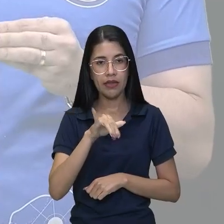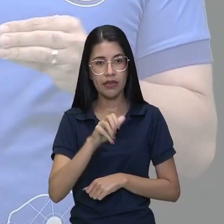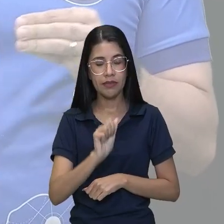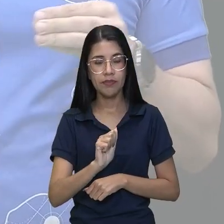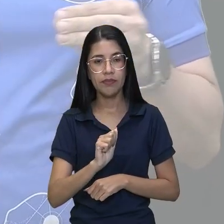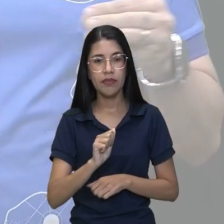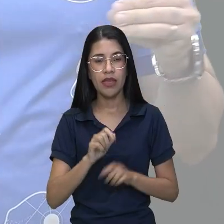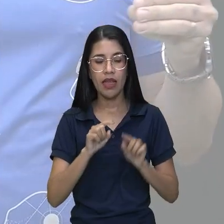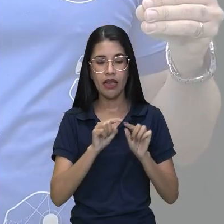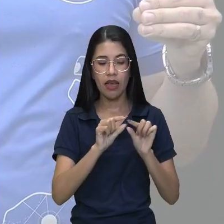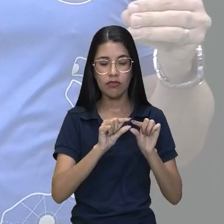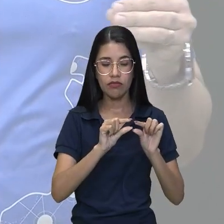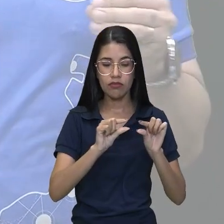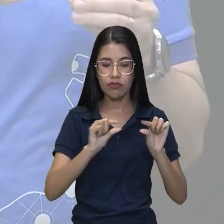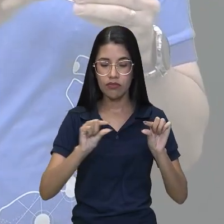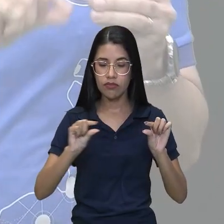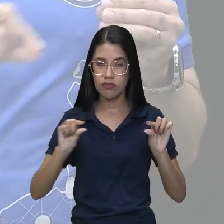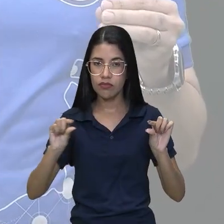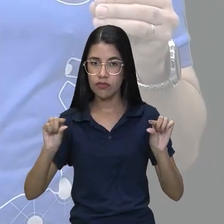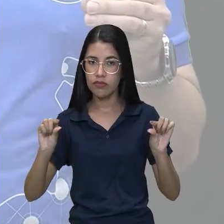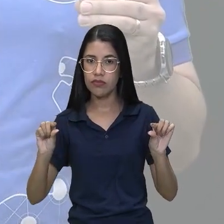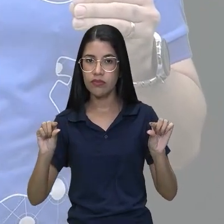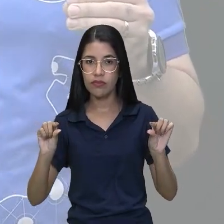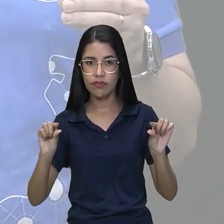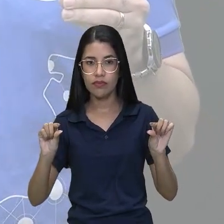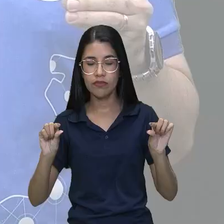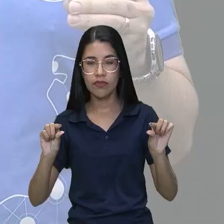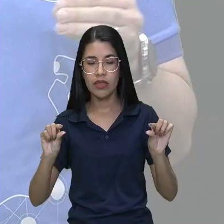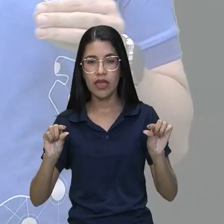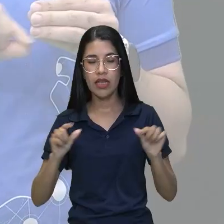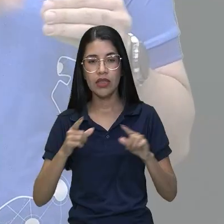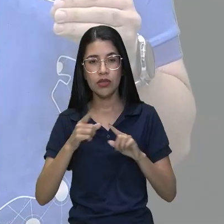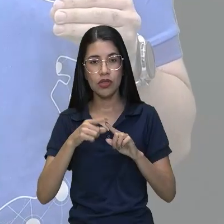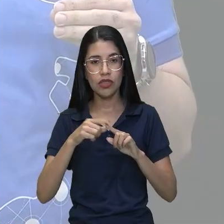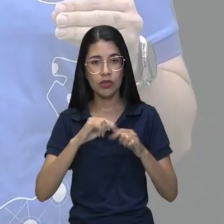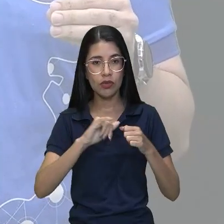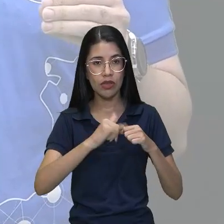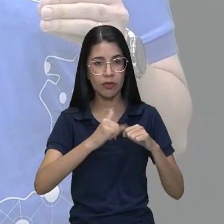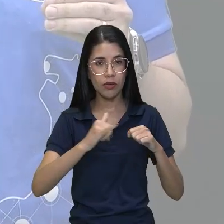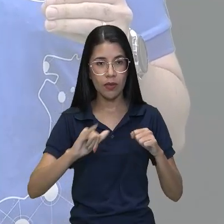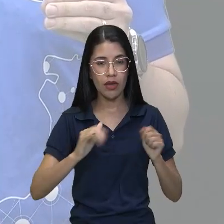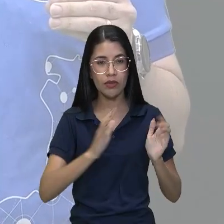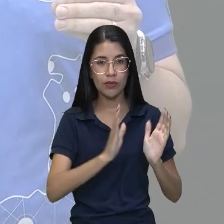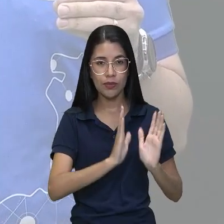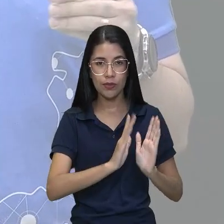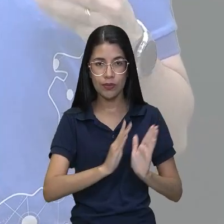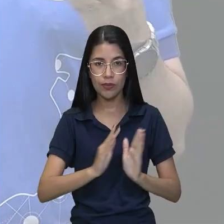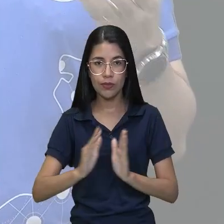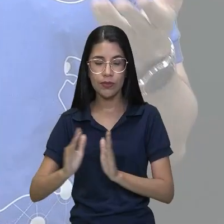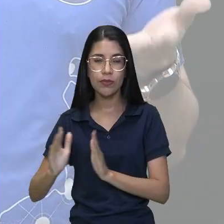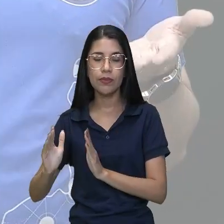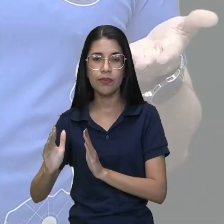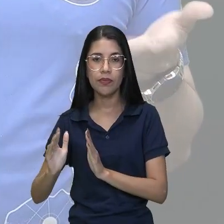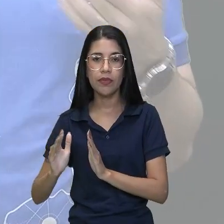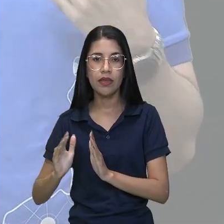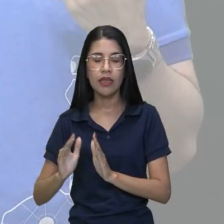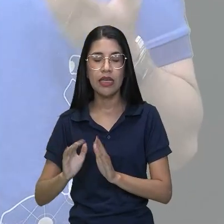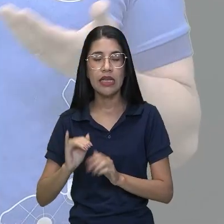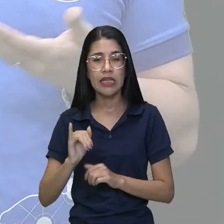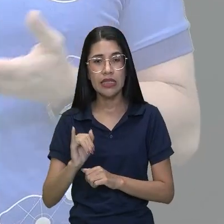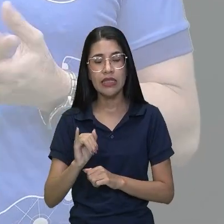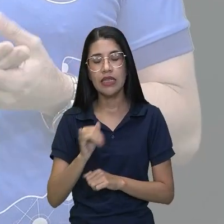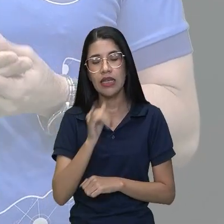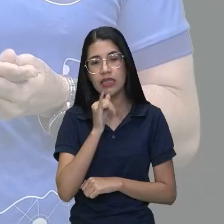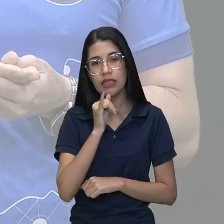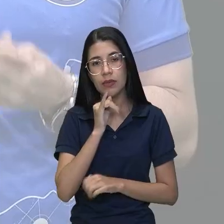uma linha, tá? Uma linha de aminoácidos em sequência. Se eu fosse dar um exemplo